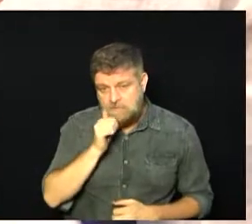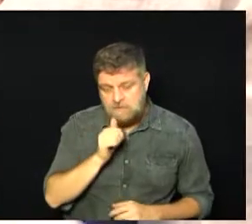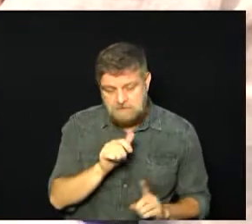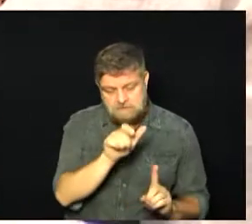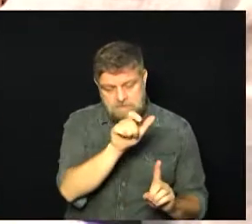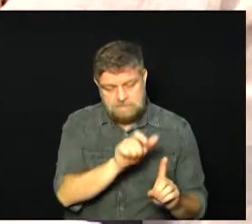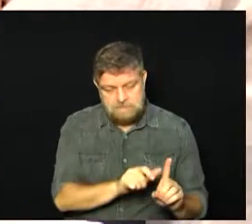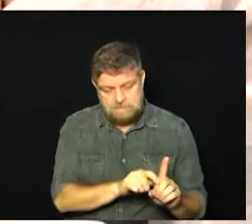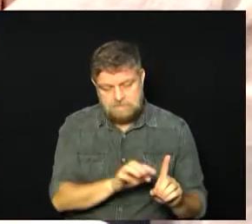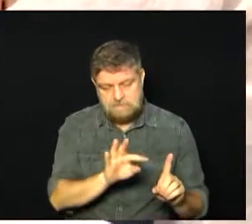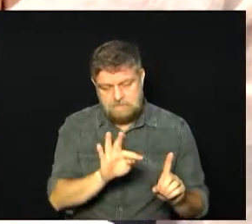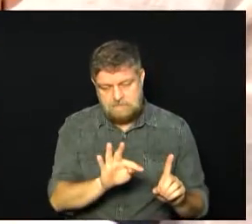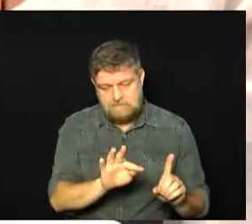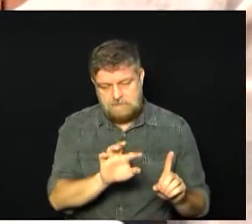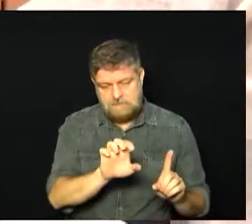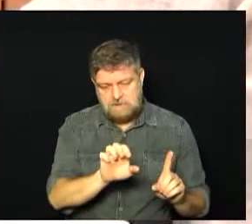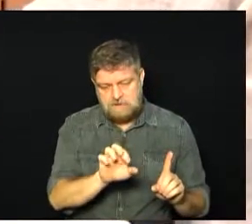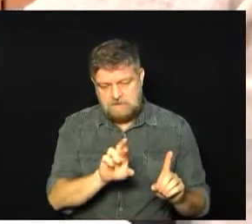Resgate Cambuí.